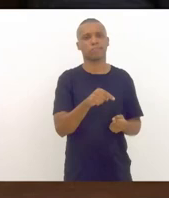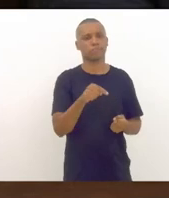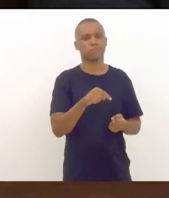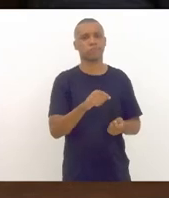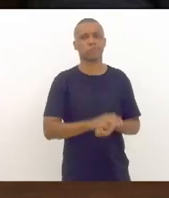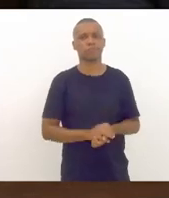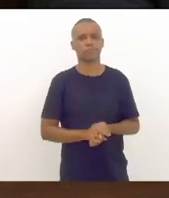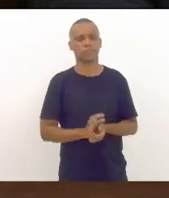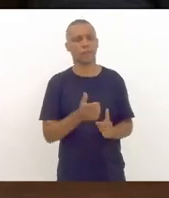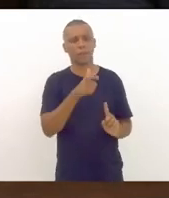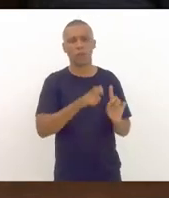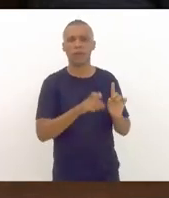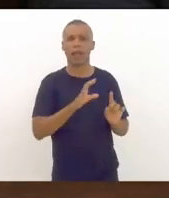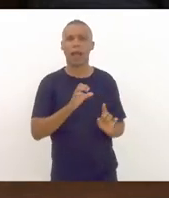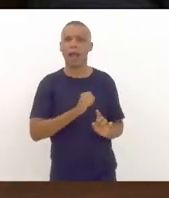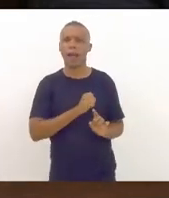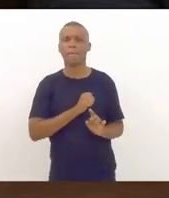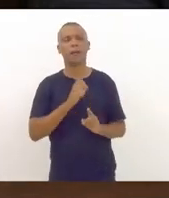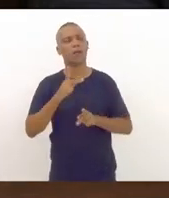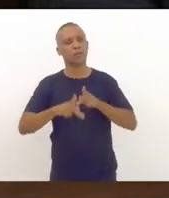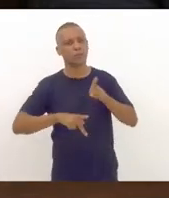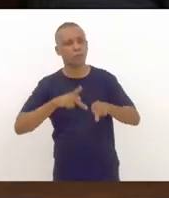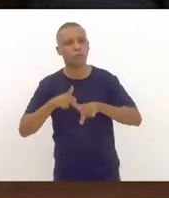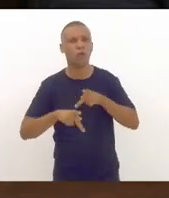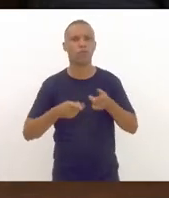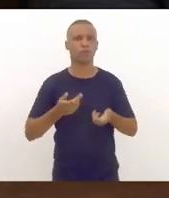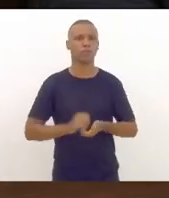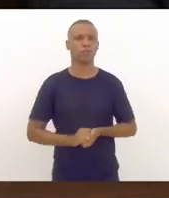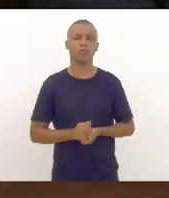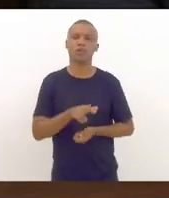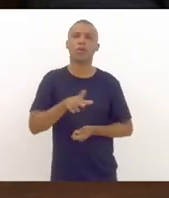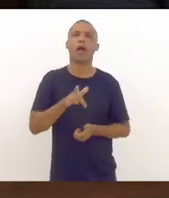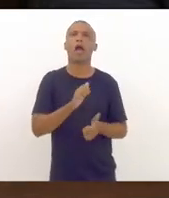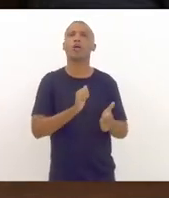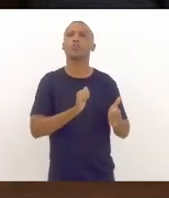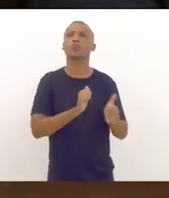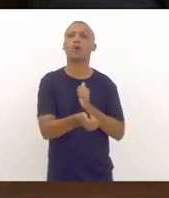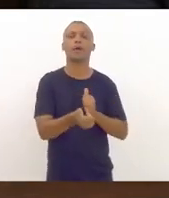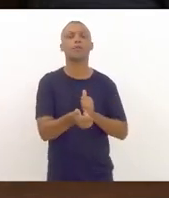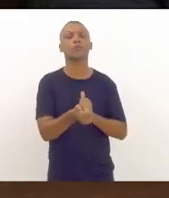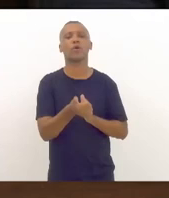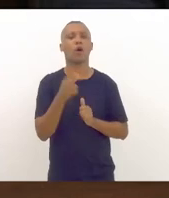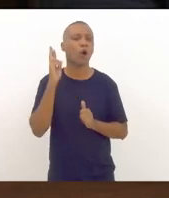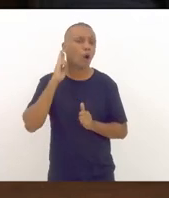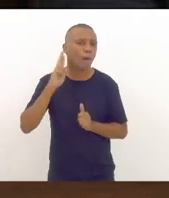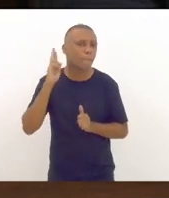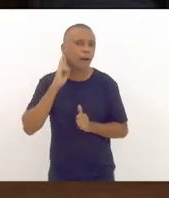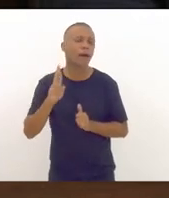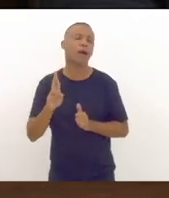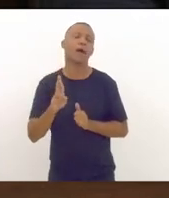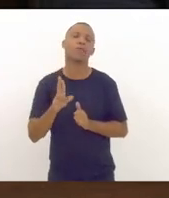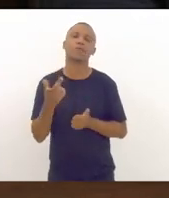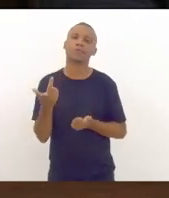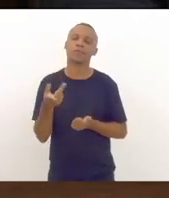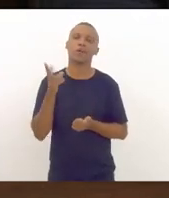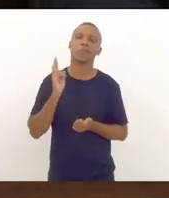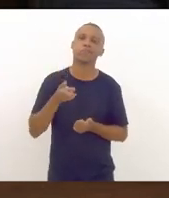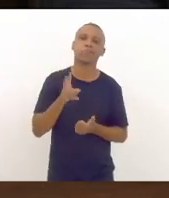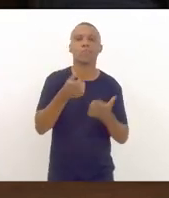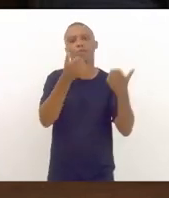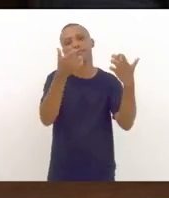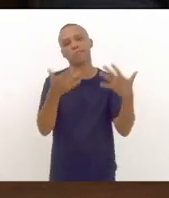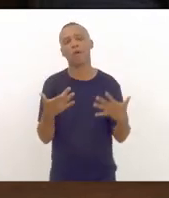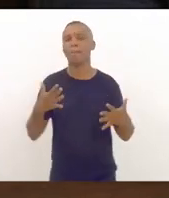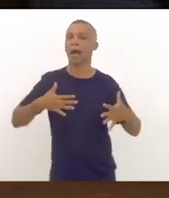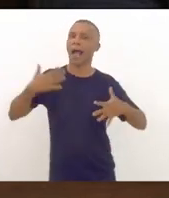que ama esse povo, que é o não mais jogador Romário, que eu não canso de dizer o quanto me dava alegria